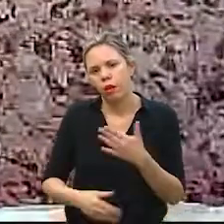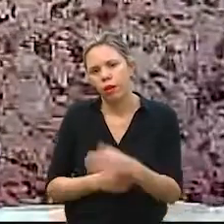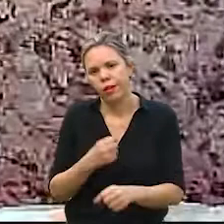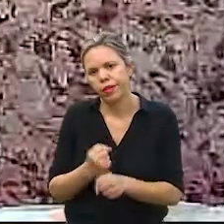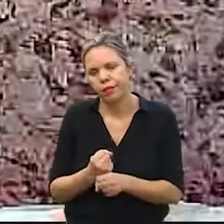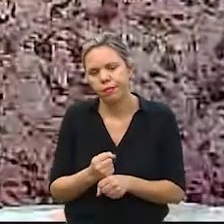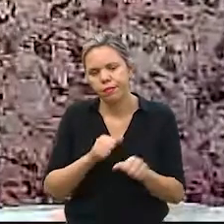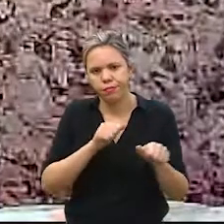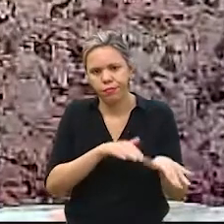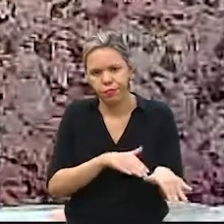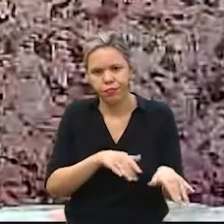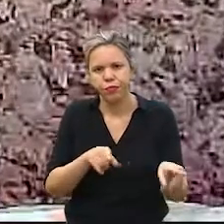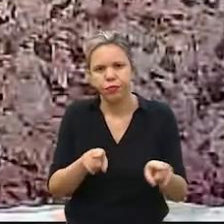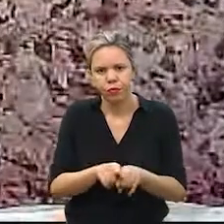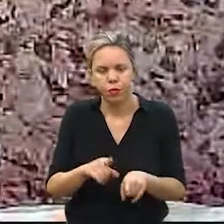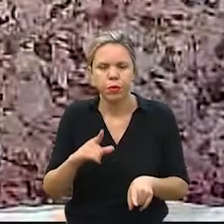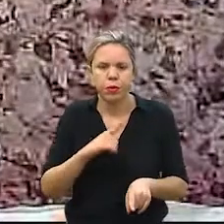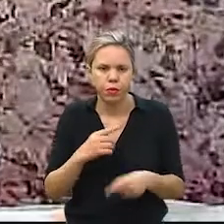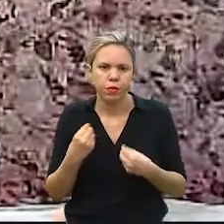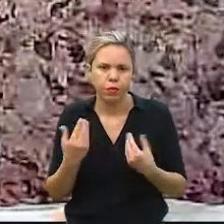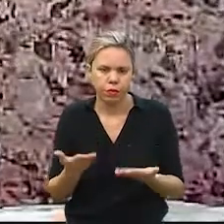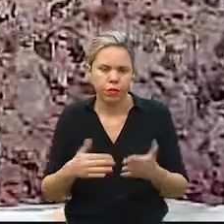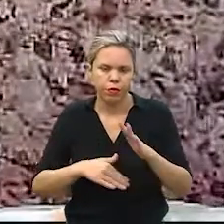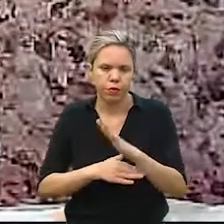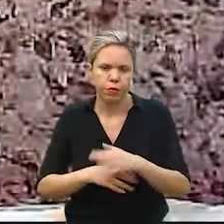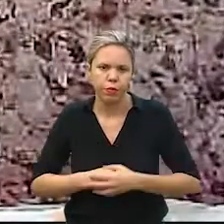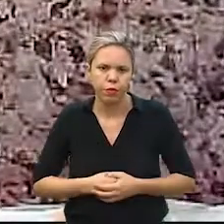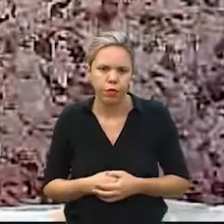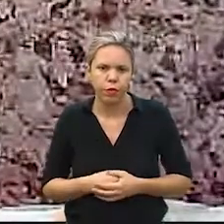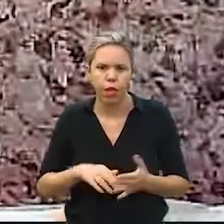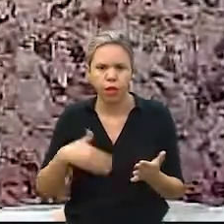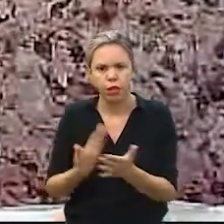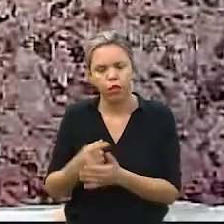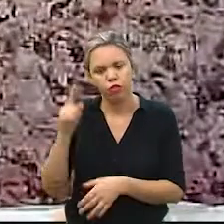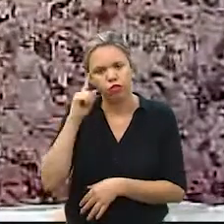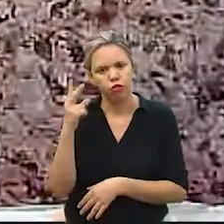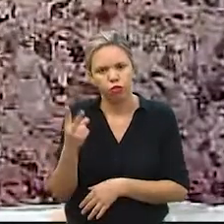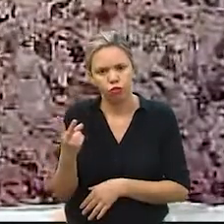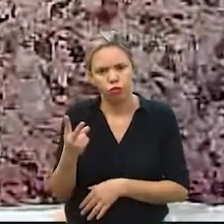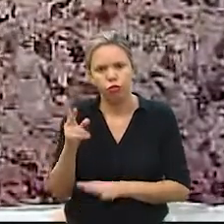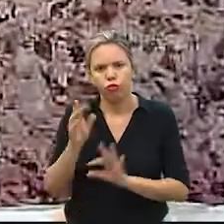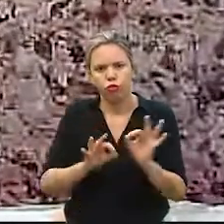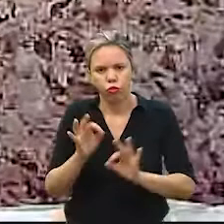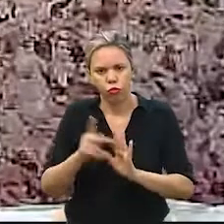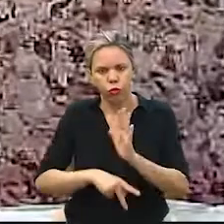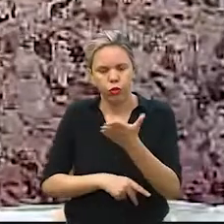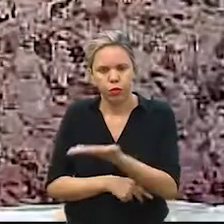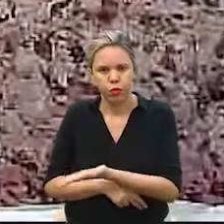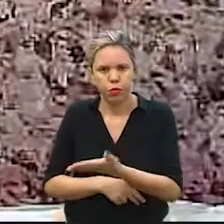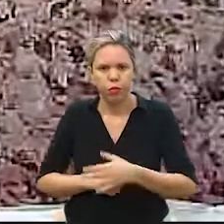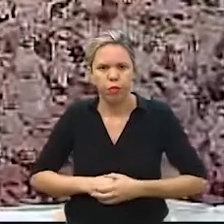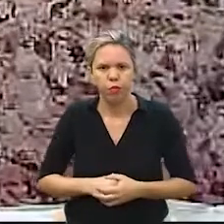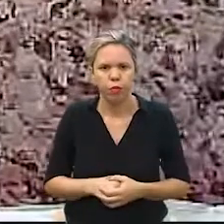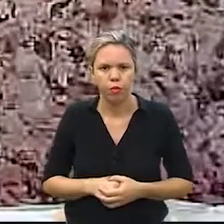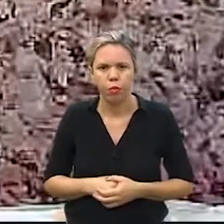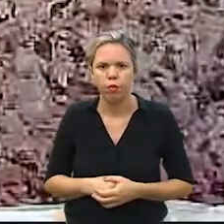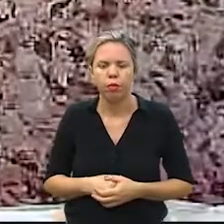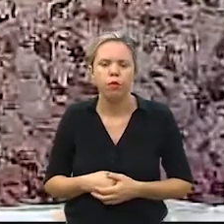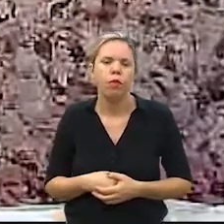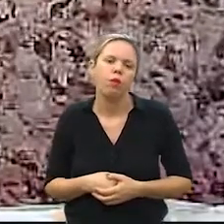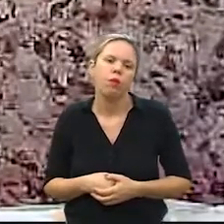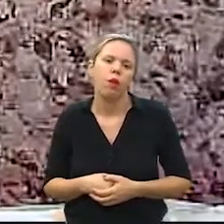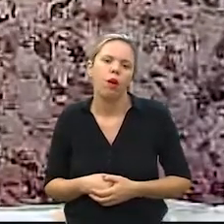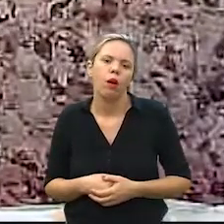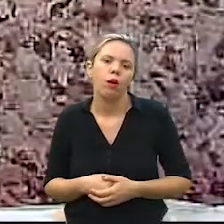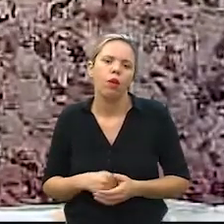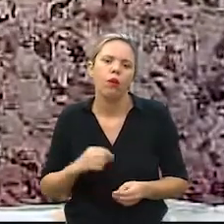até setembro também, nós temos que encaminhar para a Câmara de Vereadores um planejamento quadrienal, o